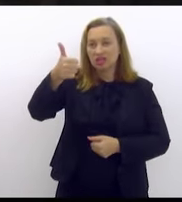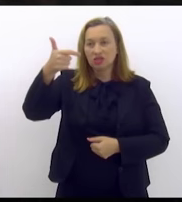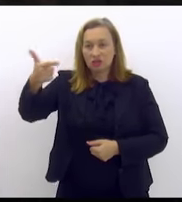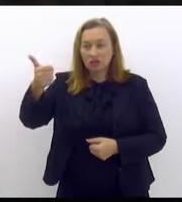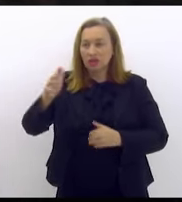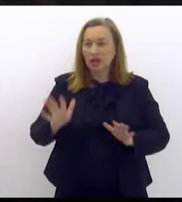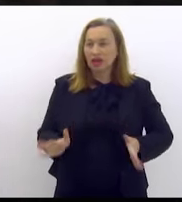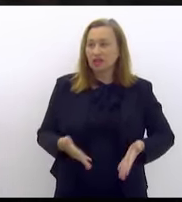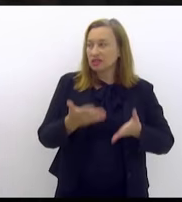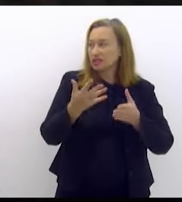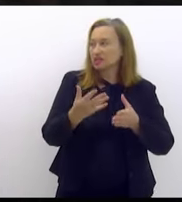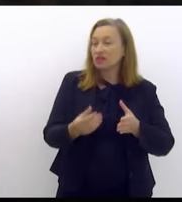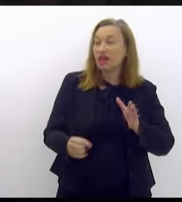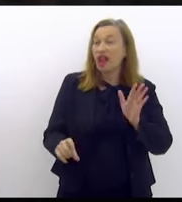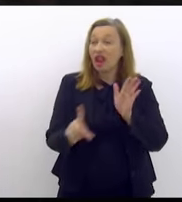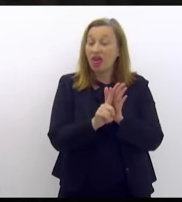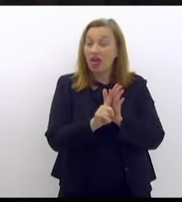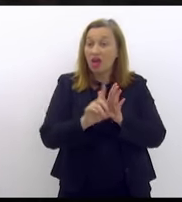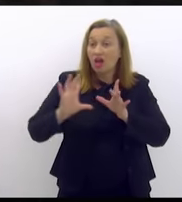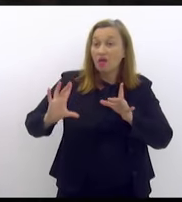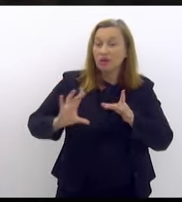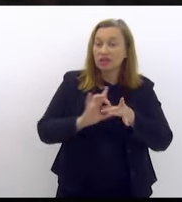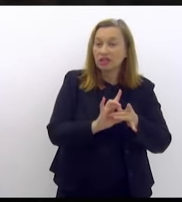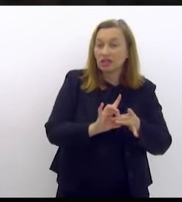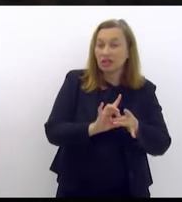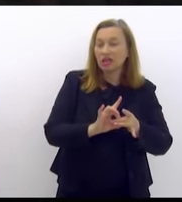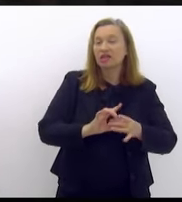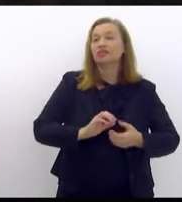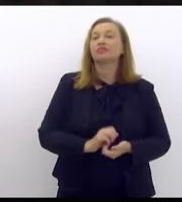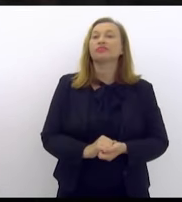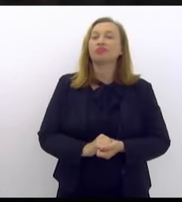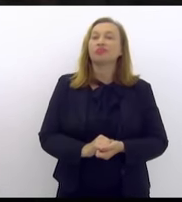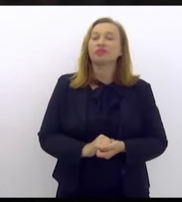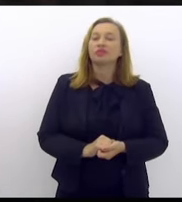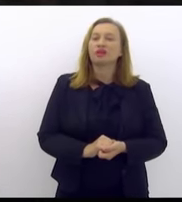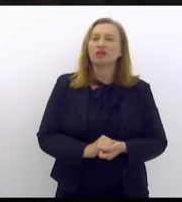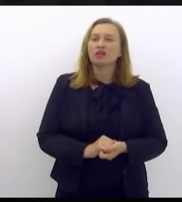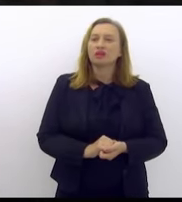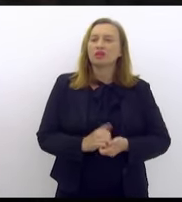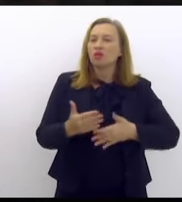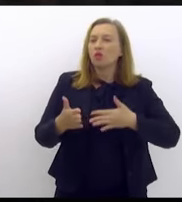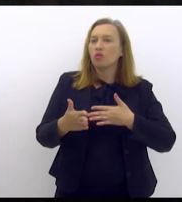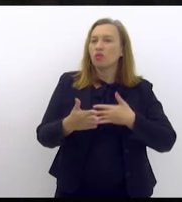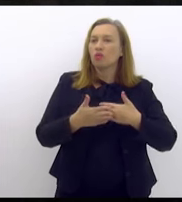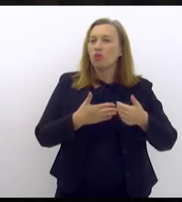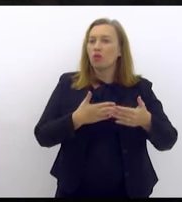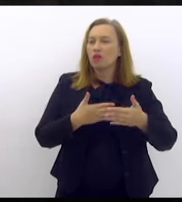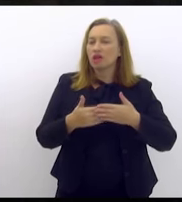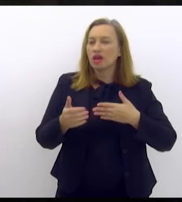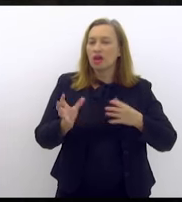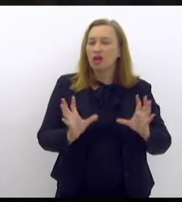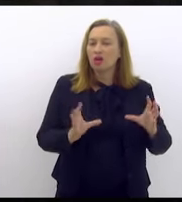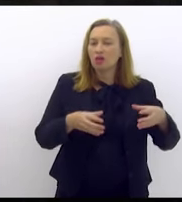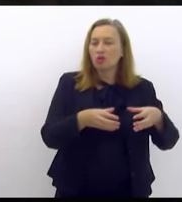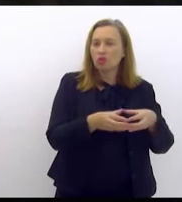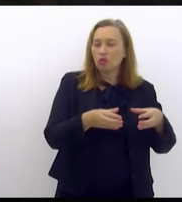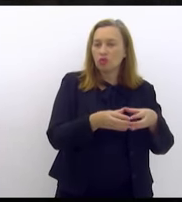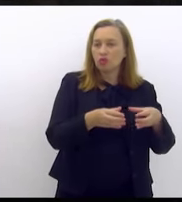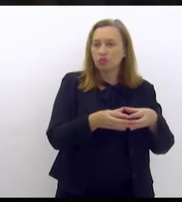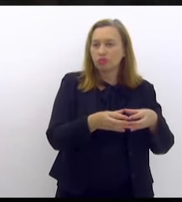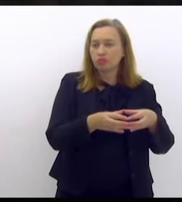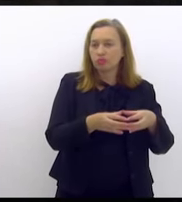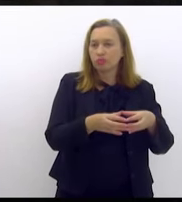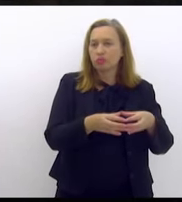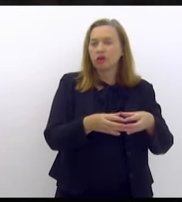leis complementares e ordinárias cabe a qualquer membro ou comissão da Assembleia